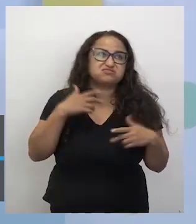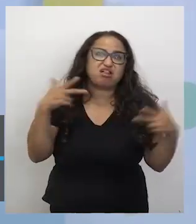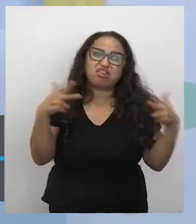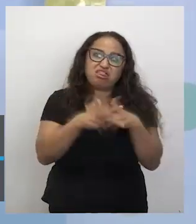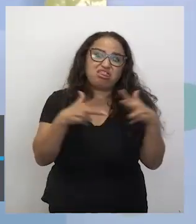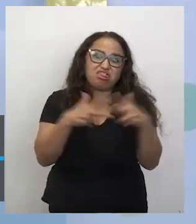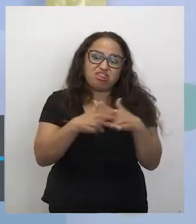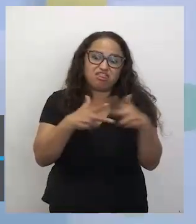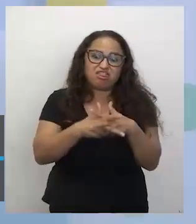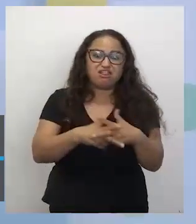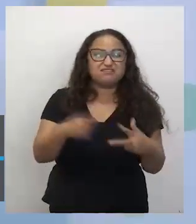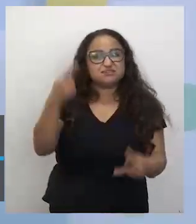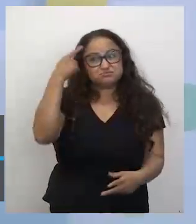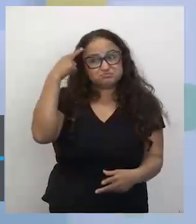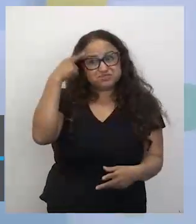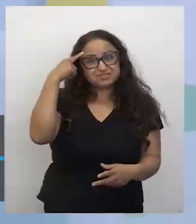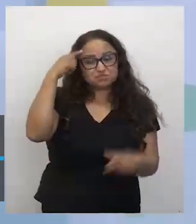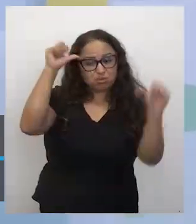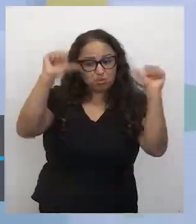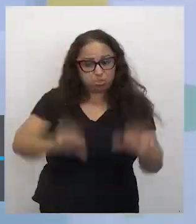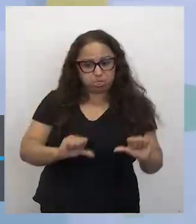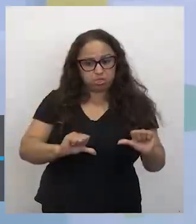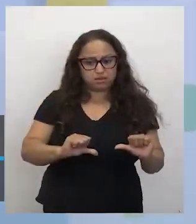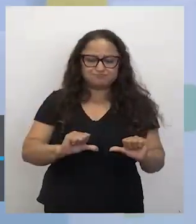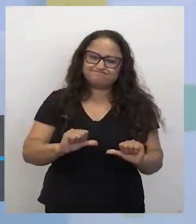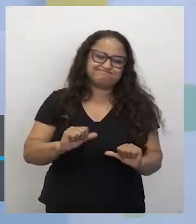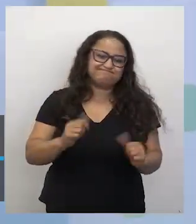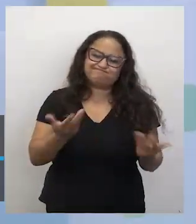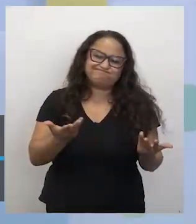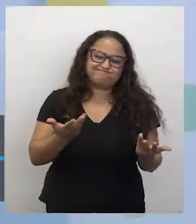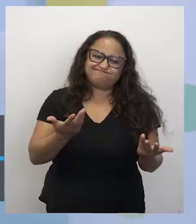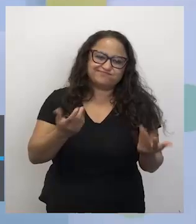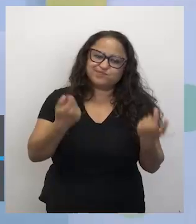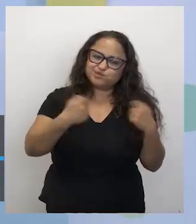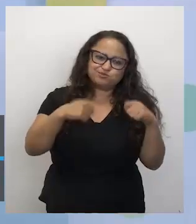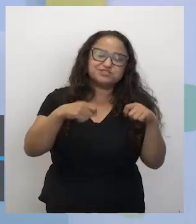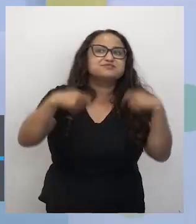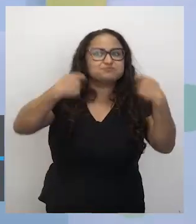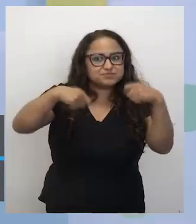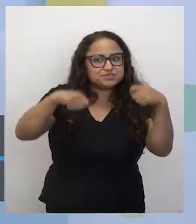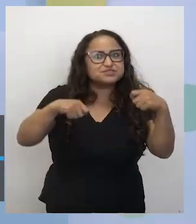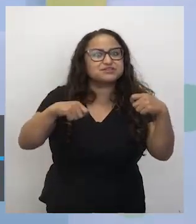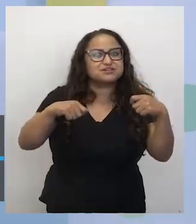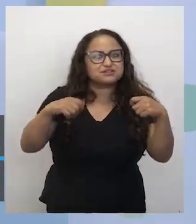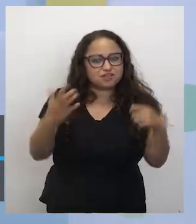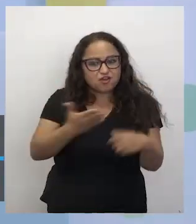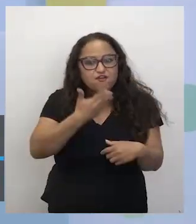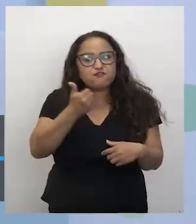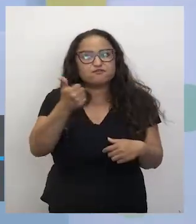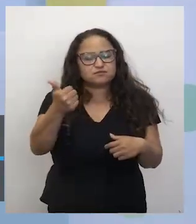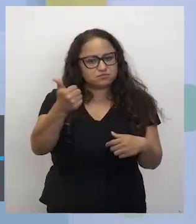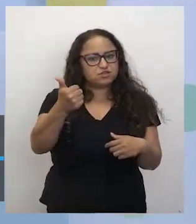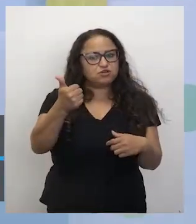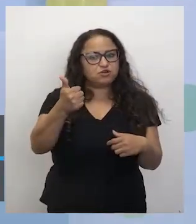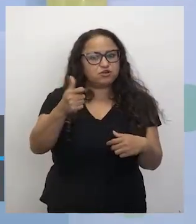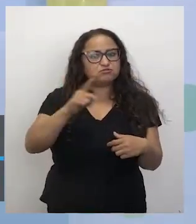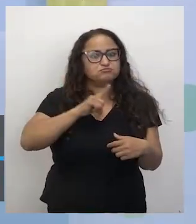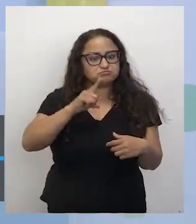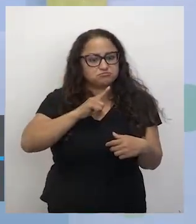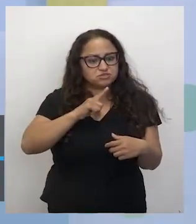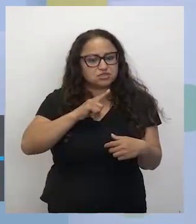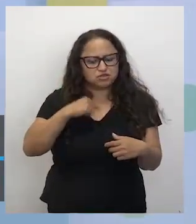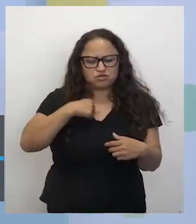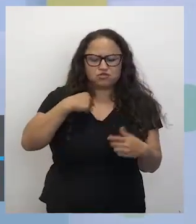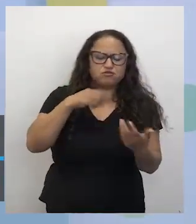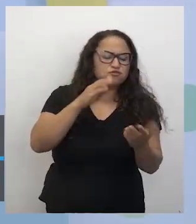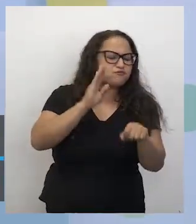adianta ter pensamentos, né, negativos, não adianta. Você tem que pensar ali positivo, ó, vai voltar, vou fazer outras questões que eu